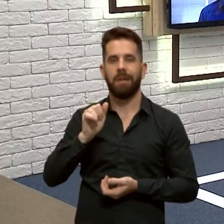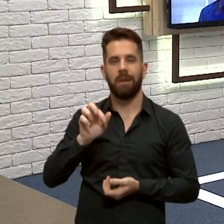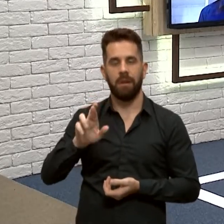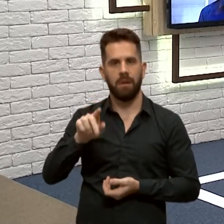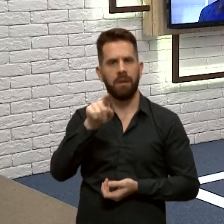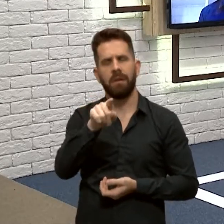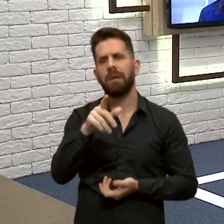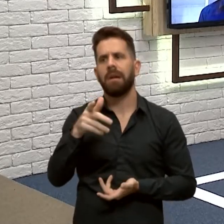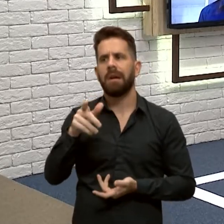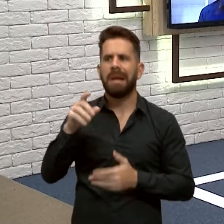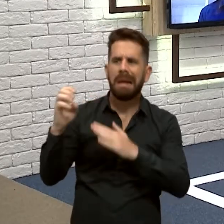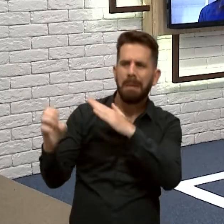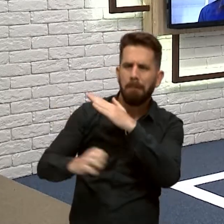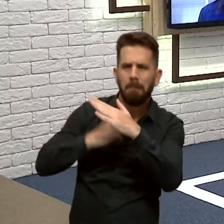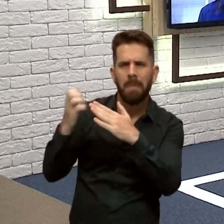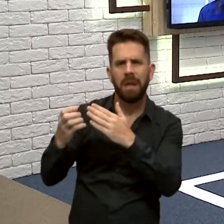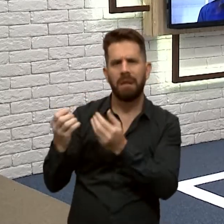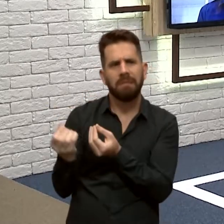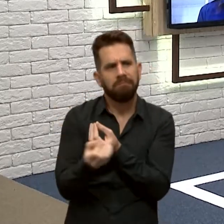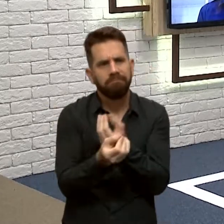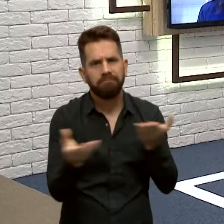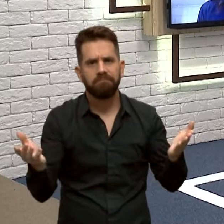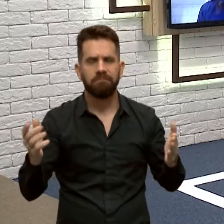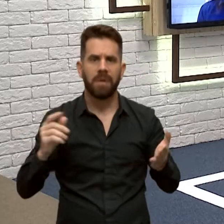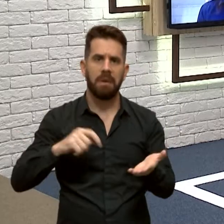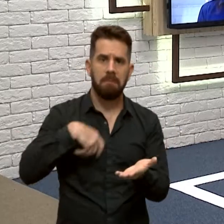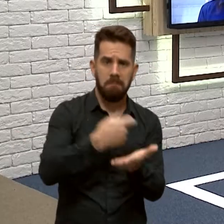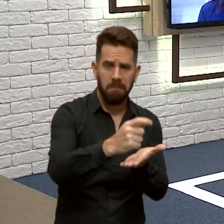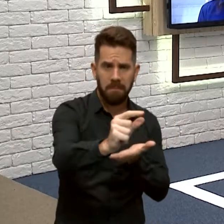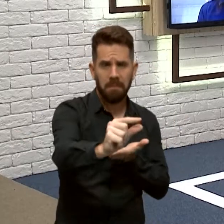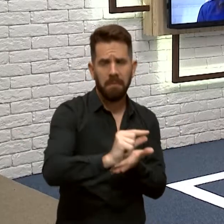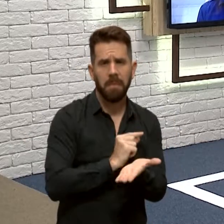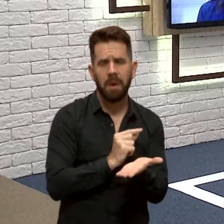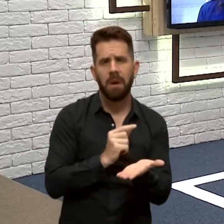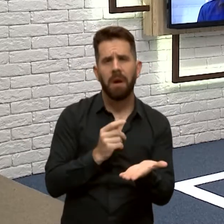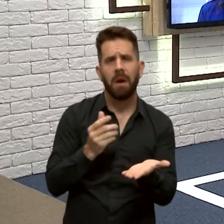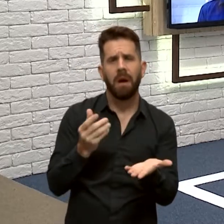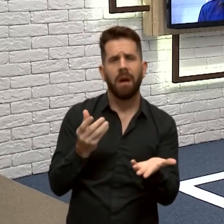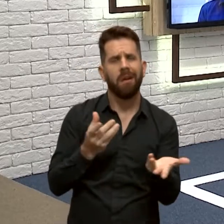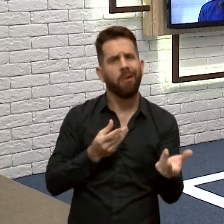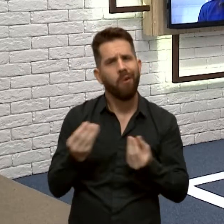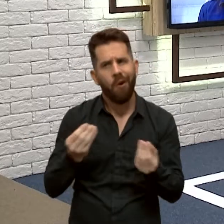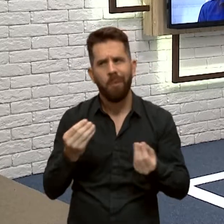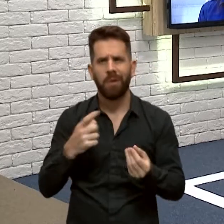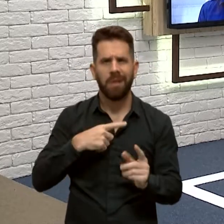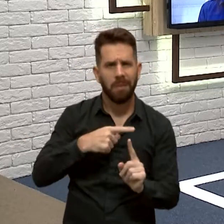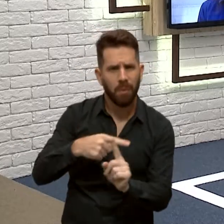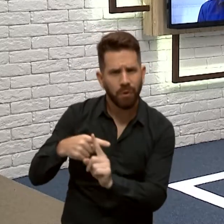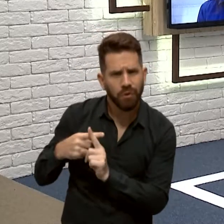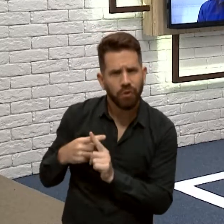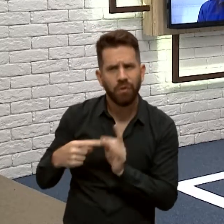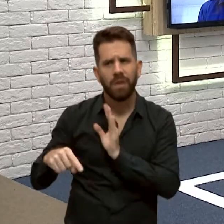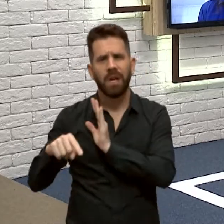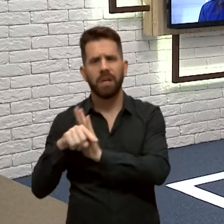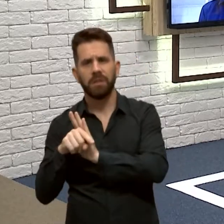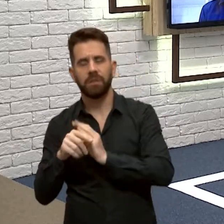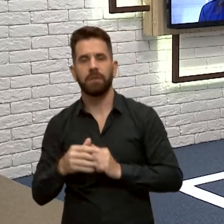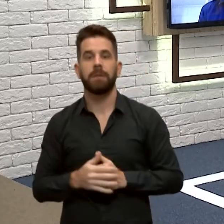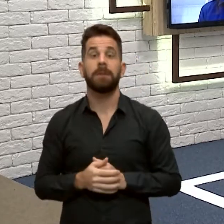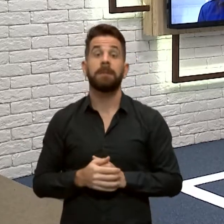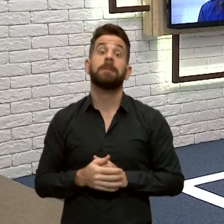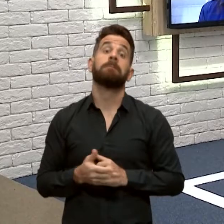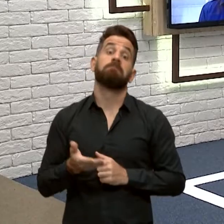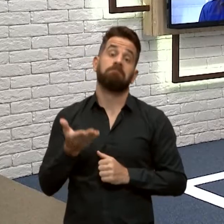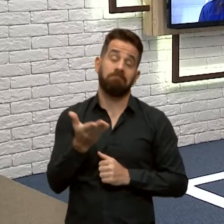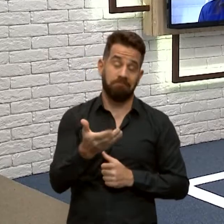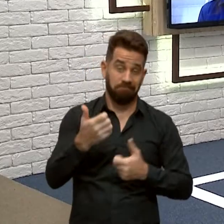um cashback? O cashback, como o professor Marcos falou, é uma ação promocional, assim